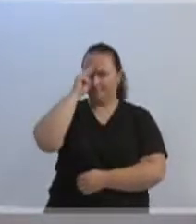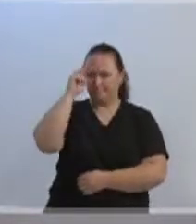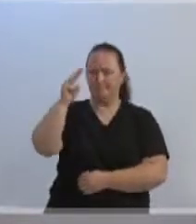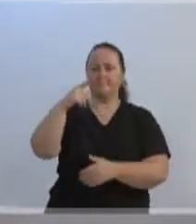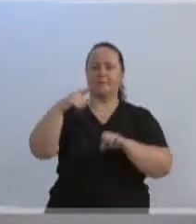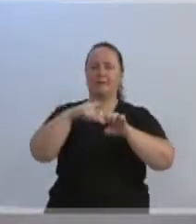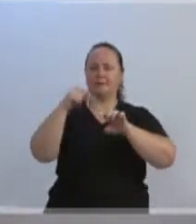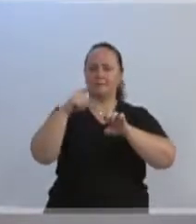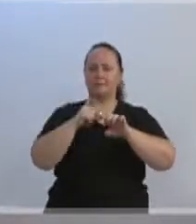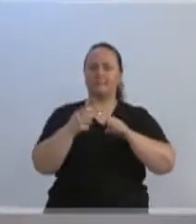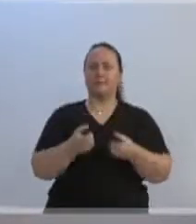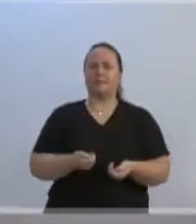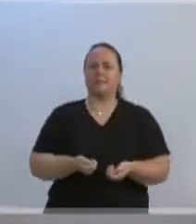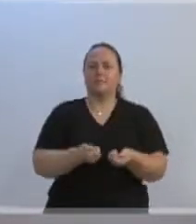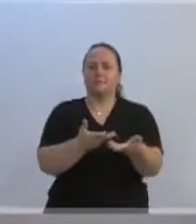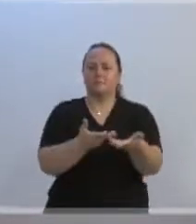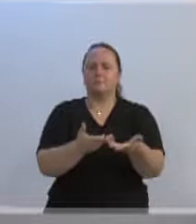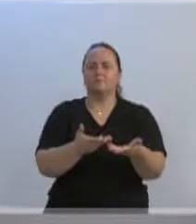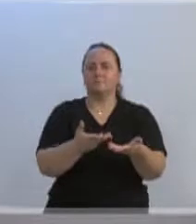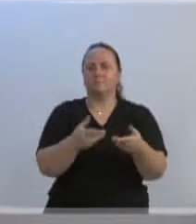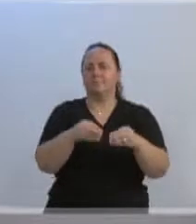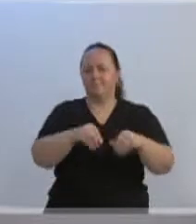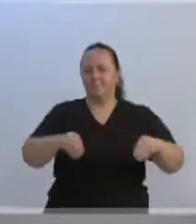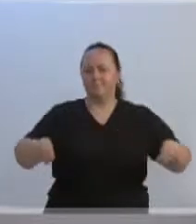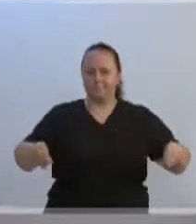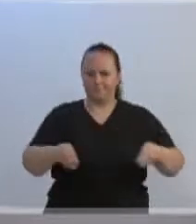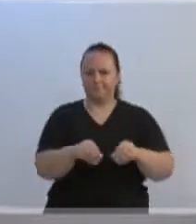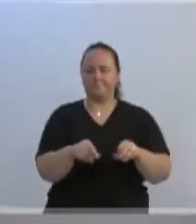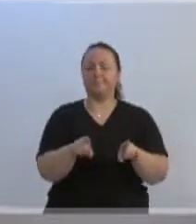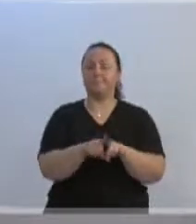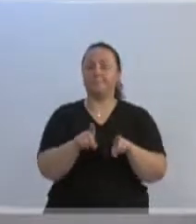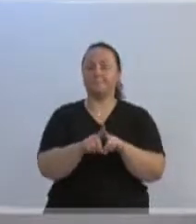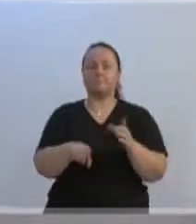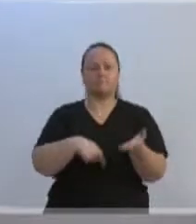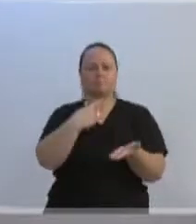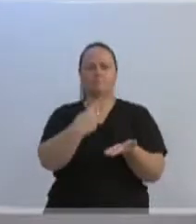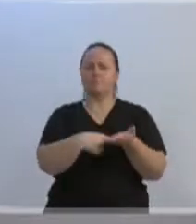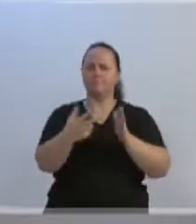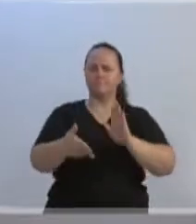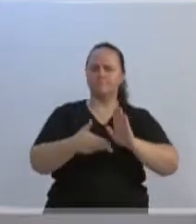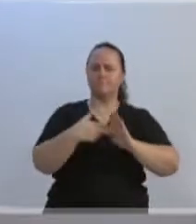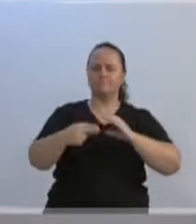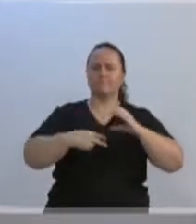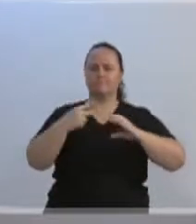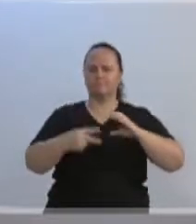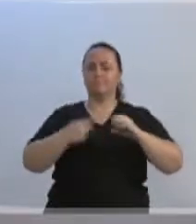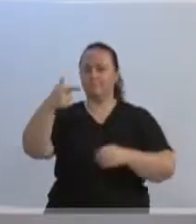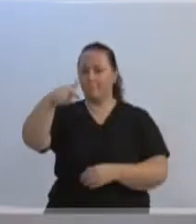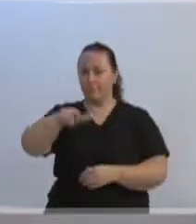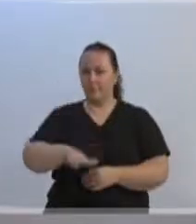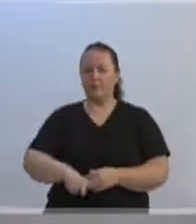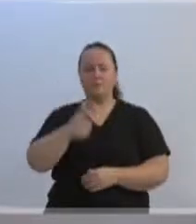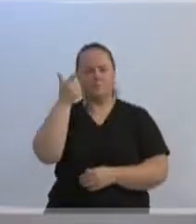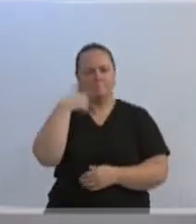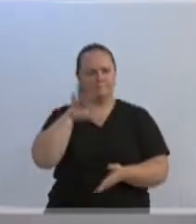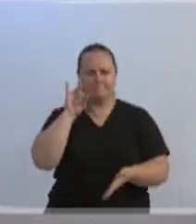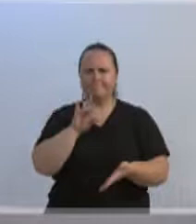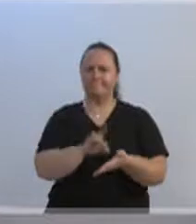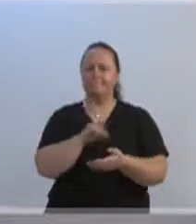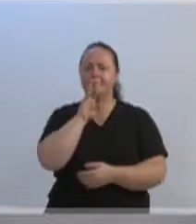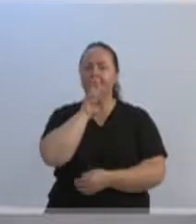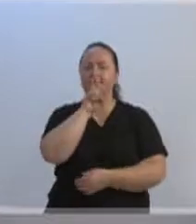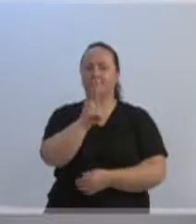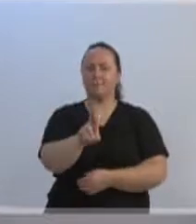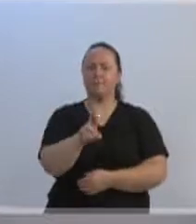que doou o terreno mas também aqui o comprometimento da nossa câmara que mais uma vez é com certeza de uma resposta